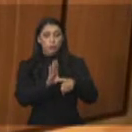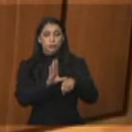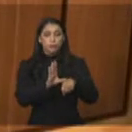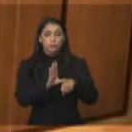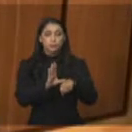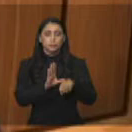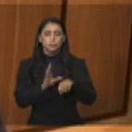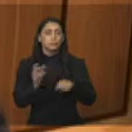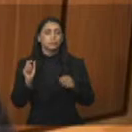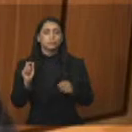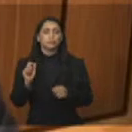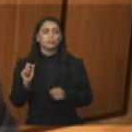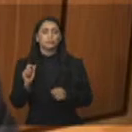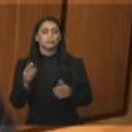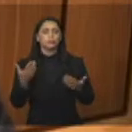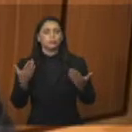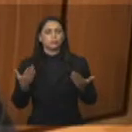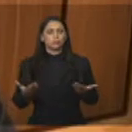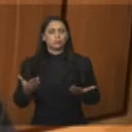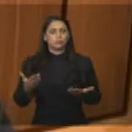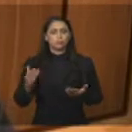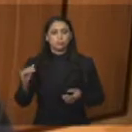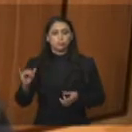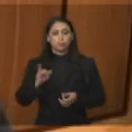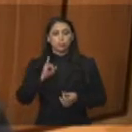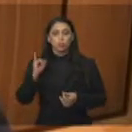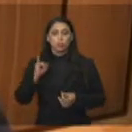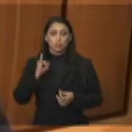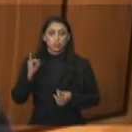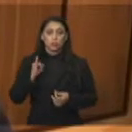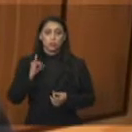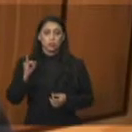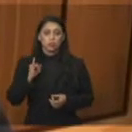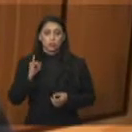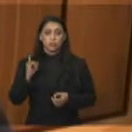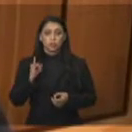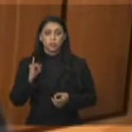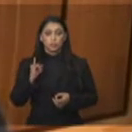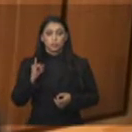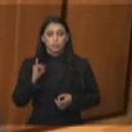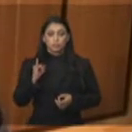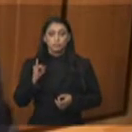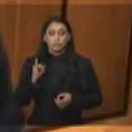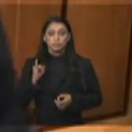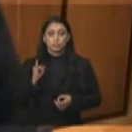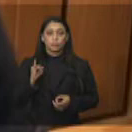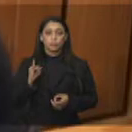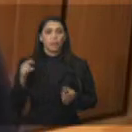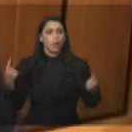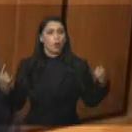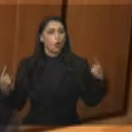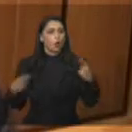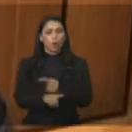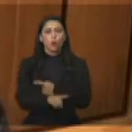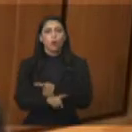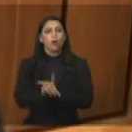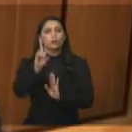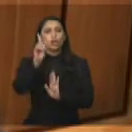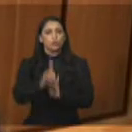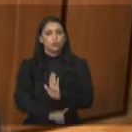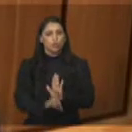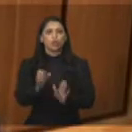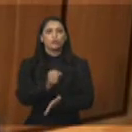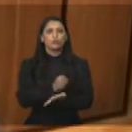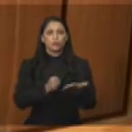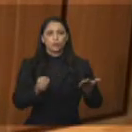os contornos dogmáticos do presente caso brasileiro que levariam a uma suposta violação do direito